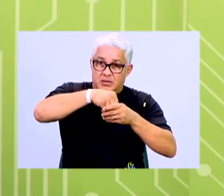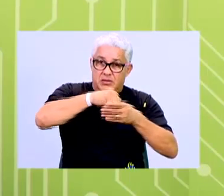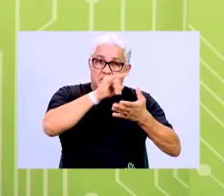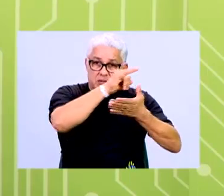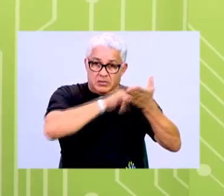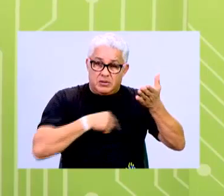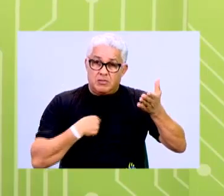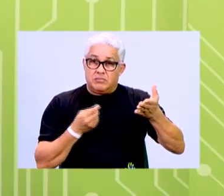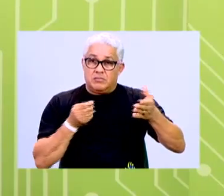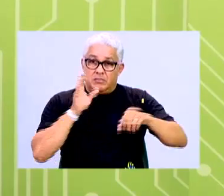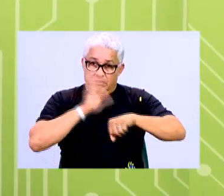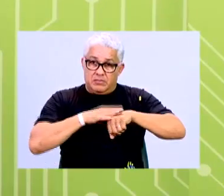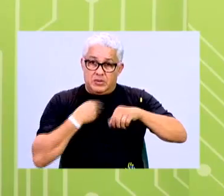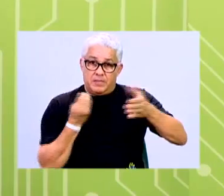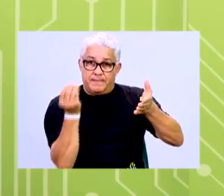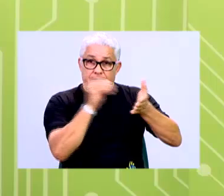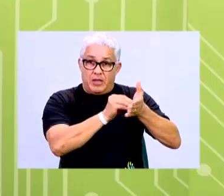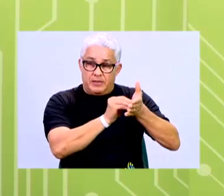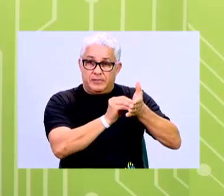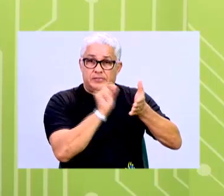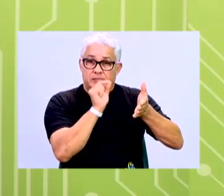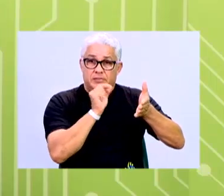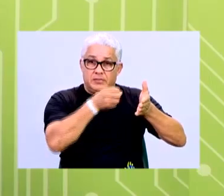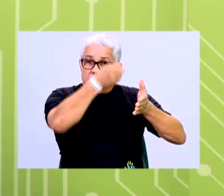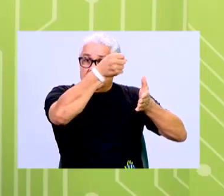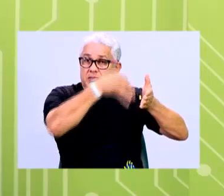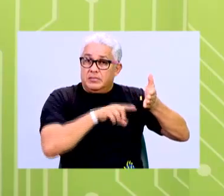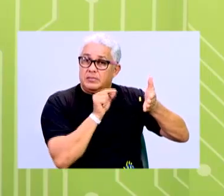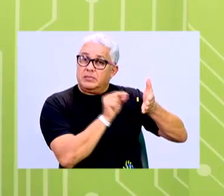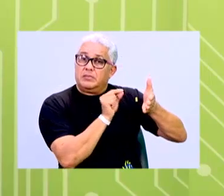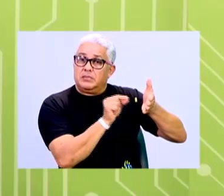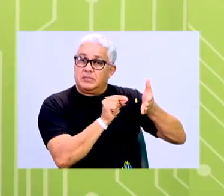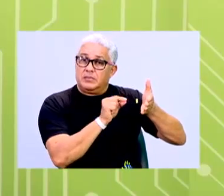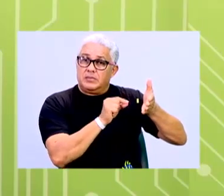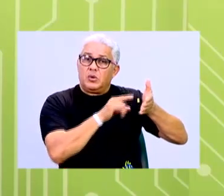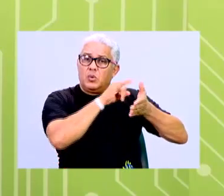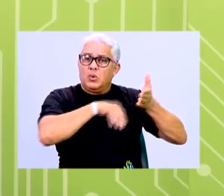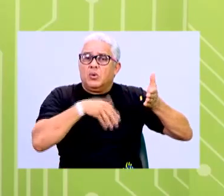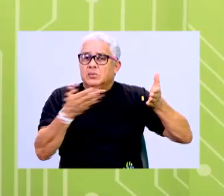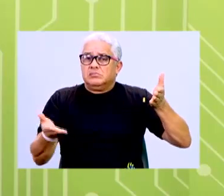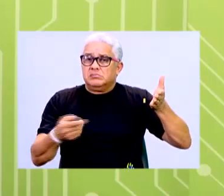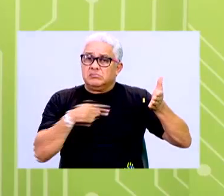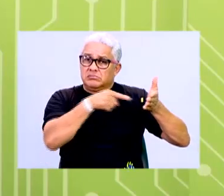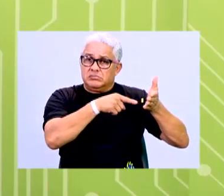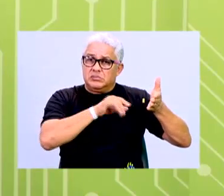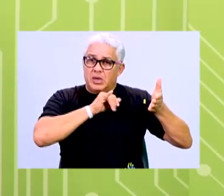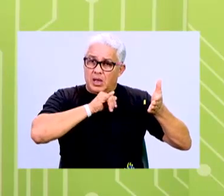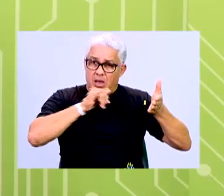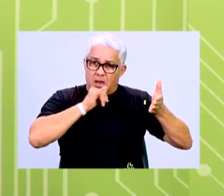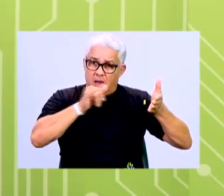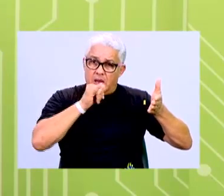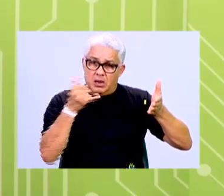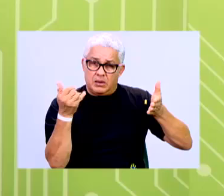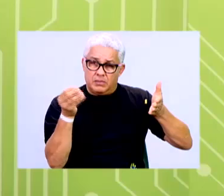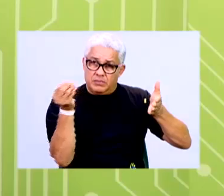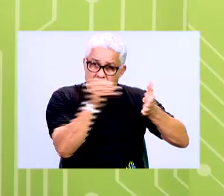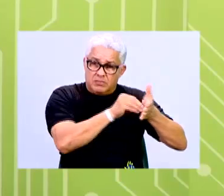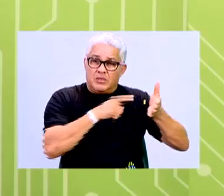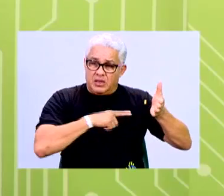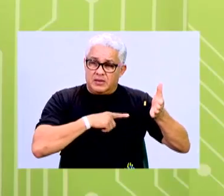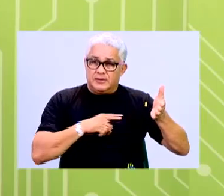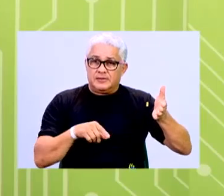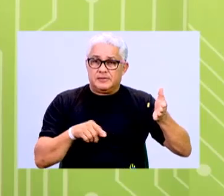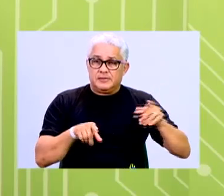requisito, fazemos menção em qual documento esta informação adicional está